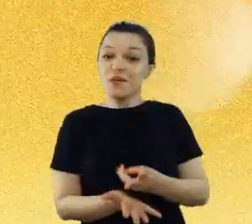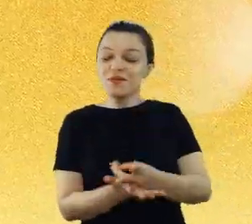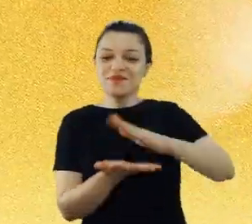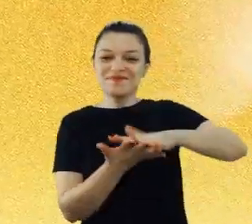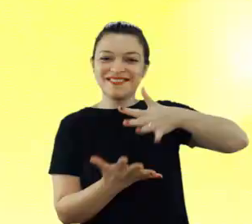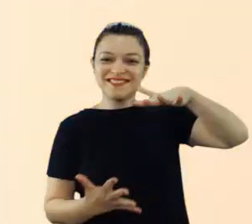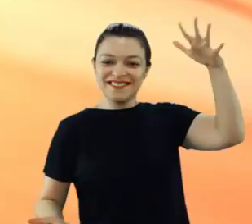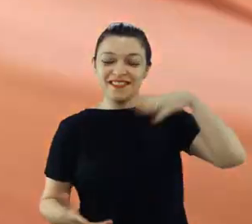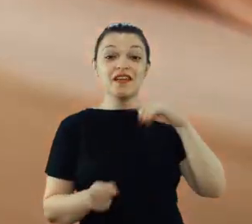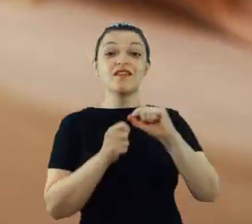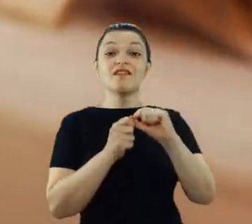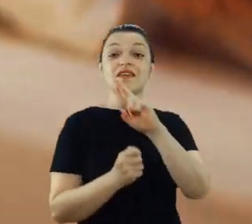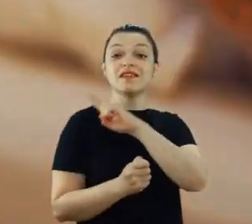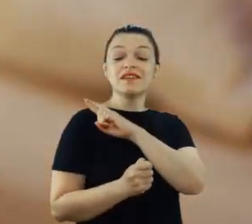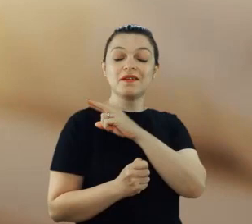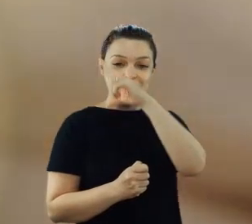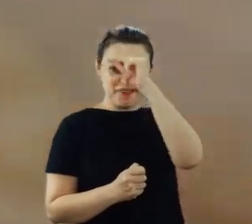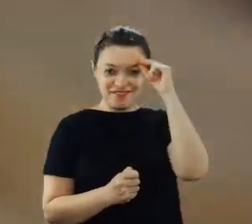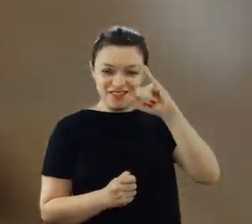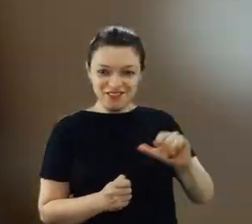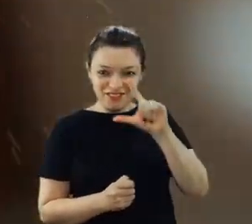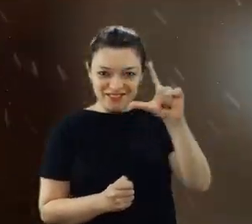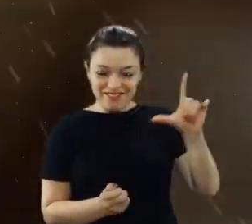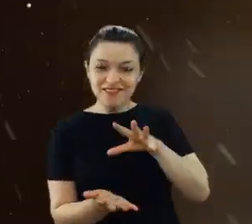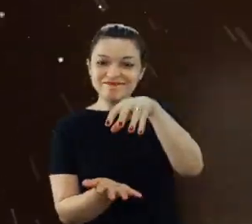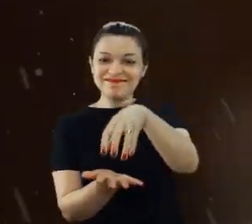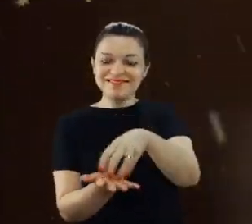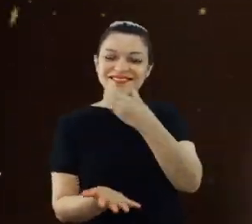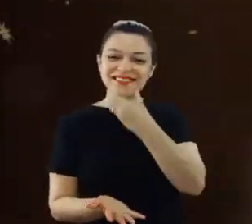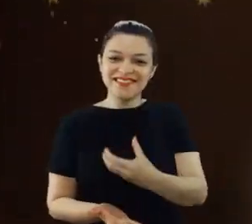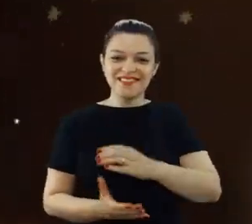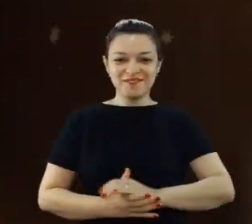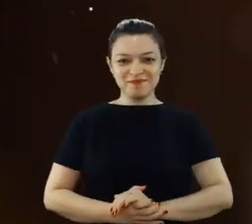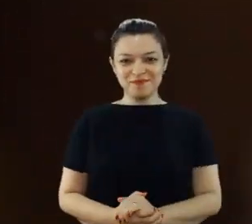continua a brilhar realização Prefeitura de Joinville e Instituto Natal